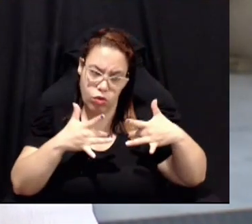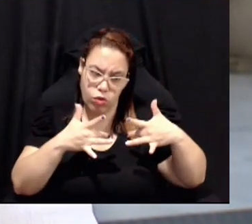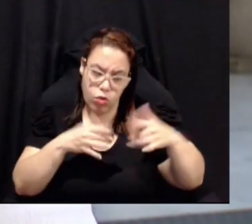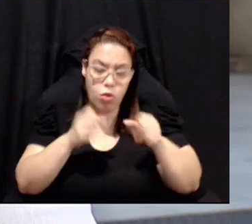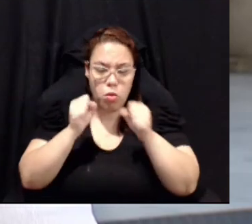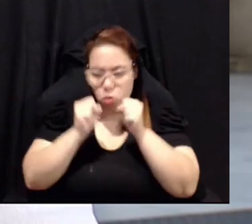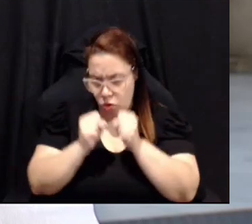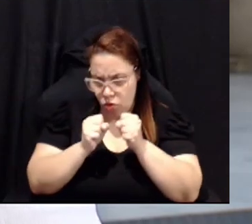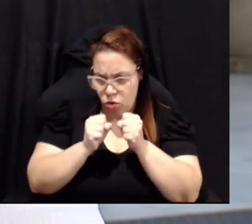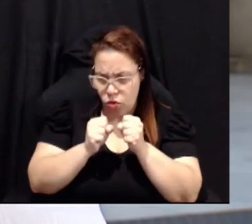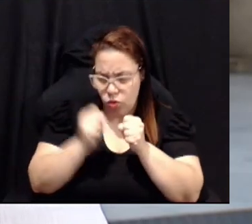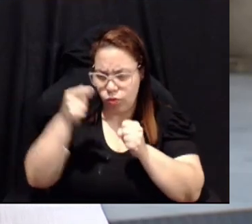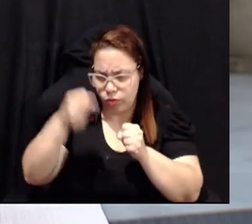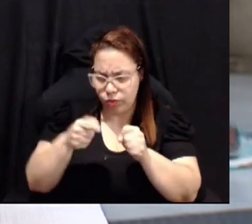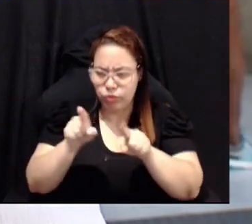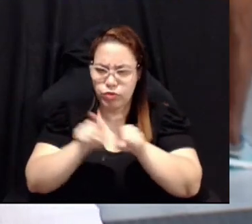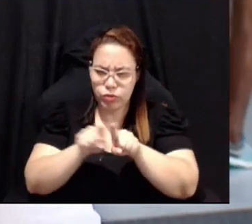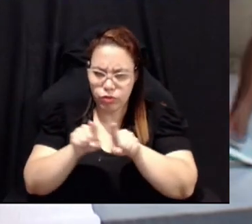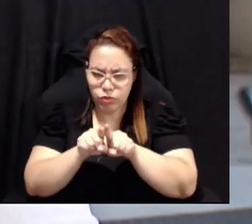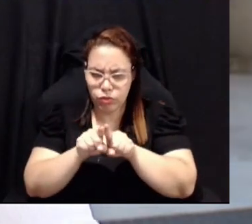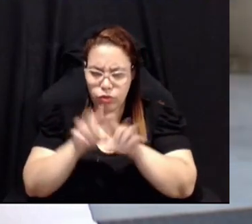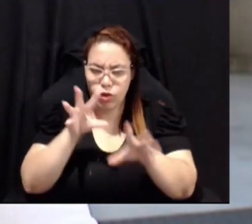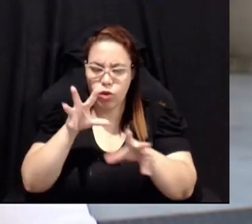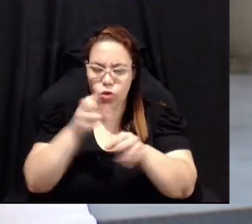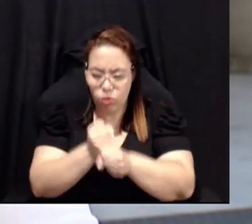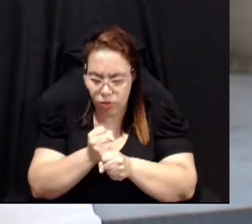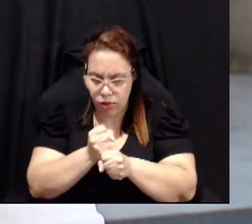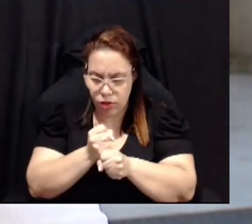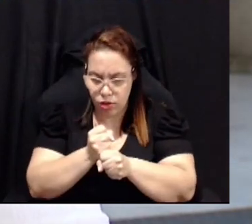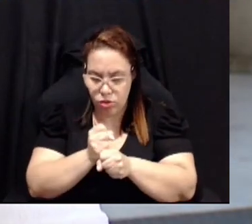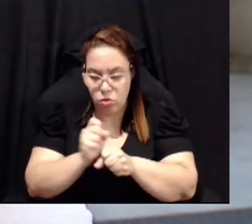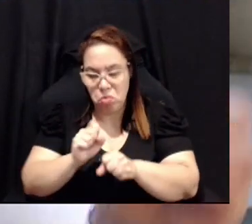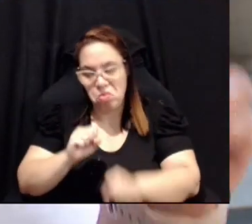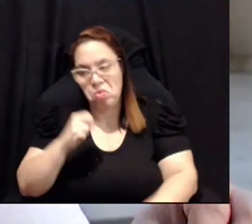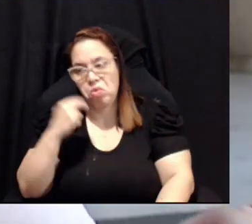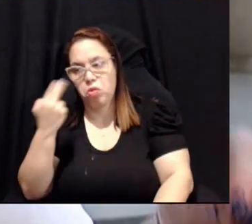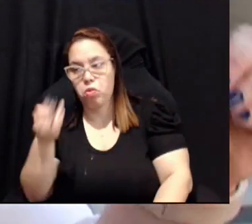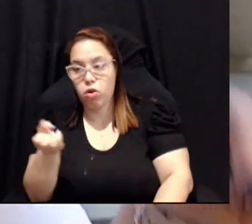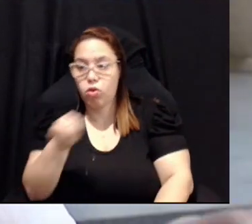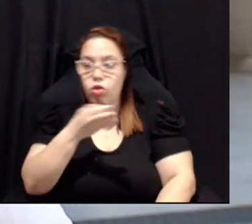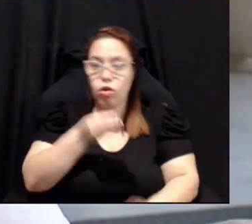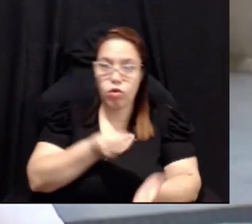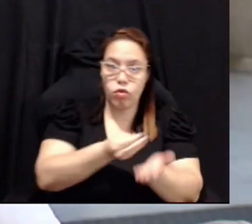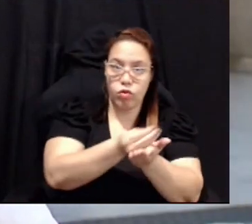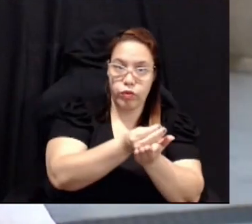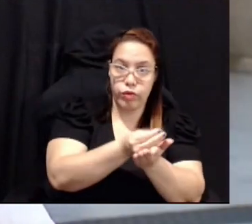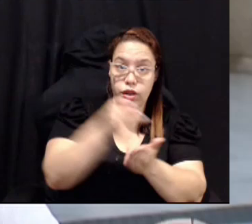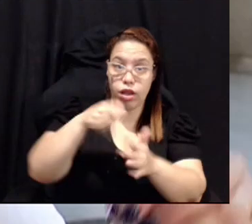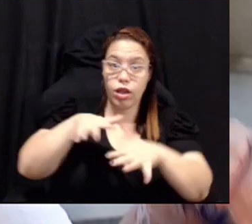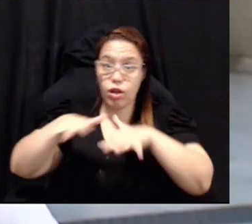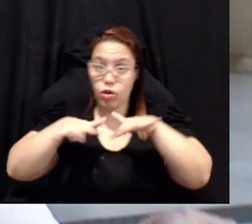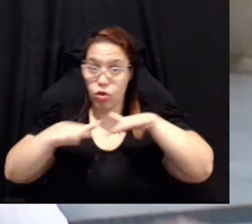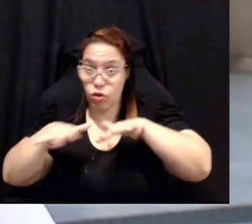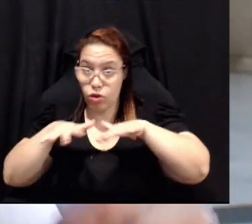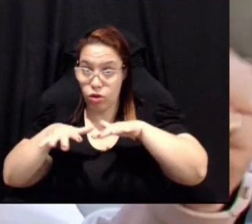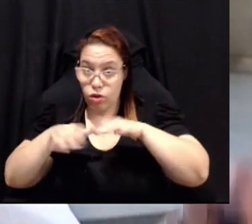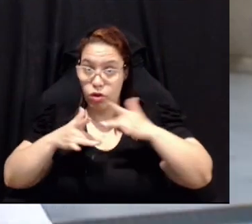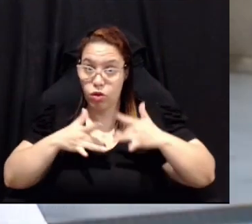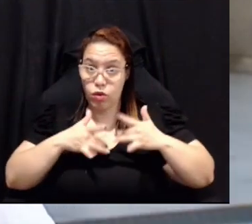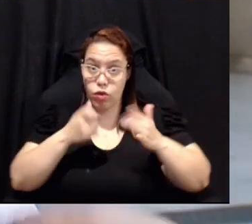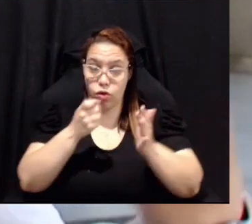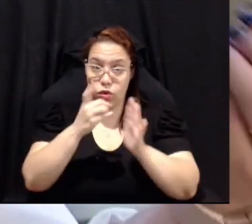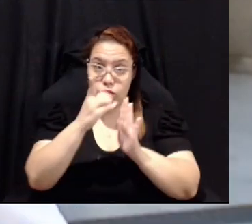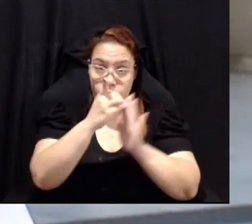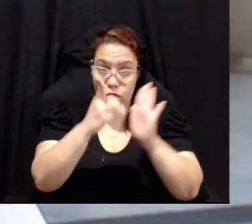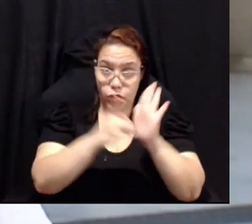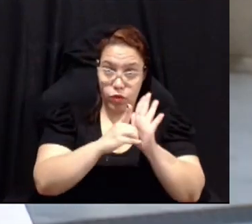dessa vez também complementar ou fazer uma nova destinação? Esse momento, o momento da declaração que a gente fala, é